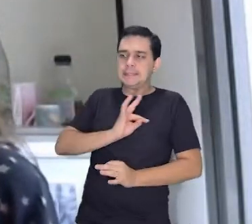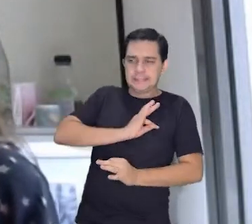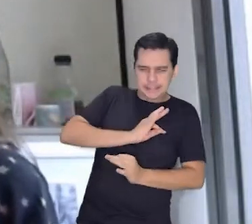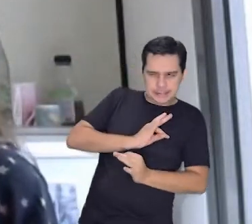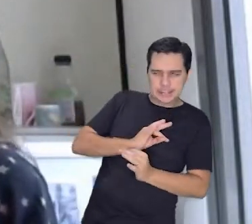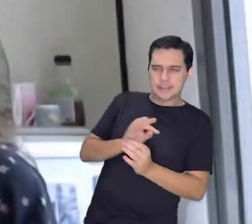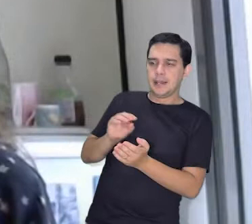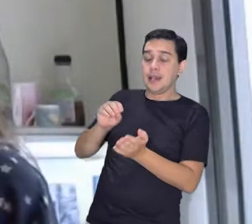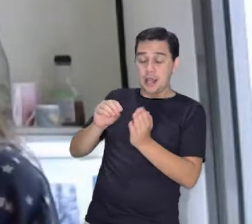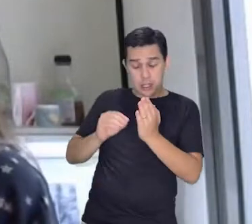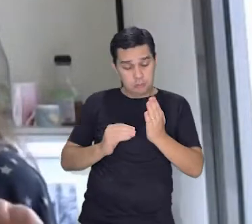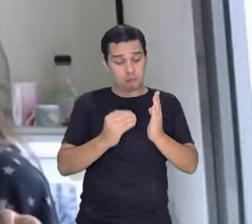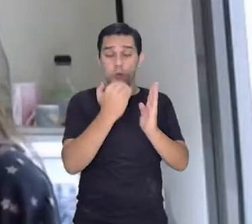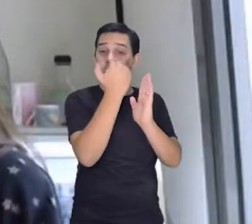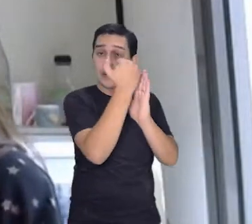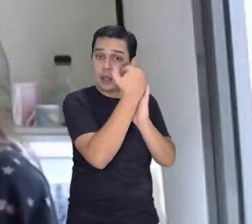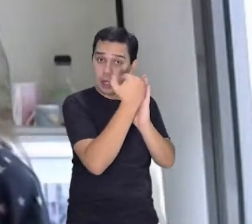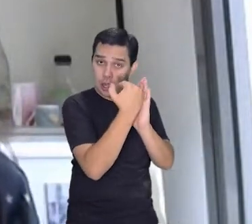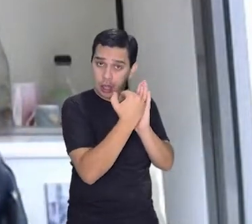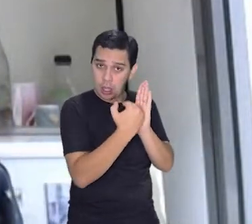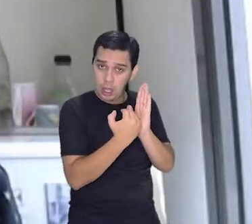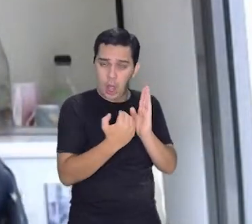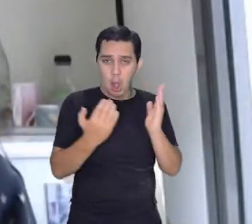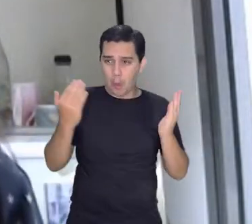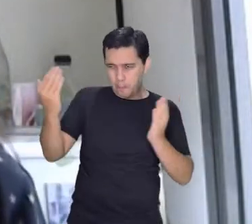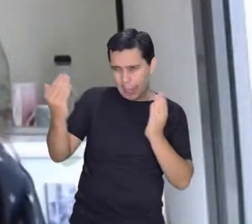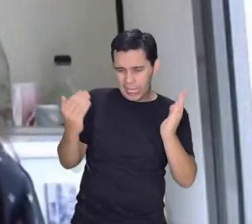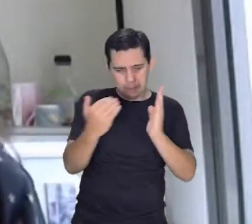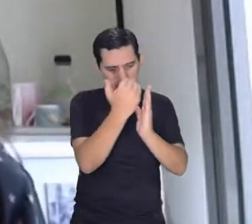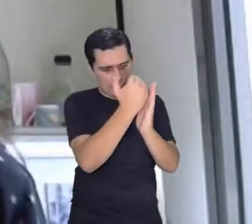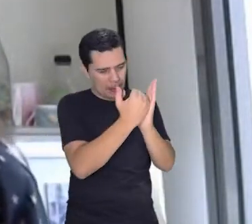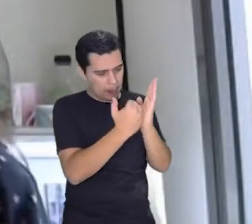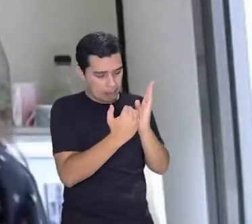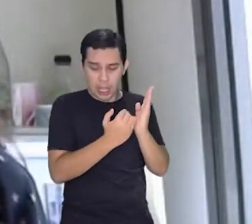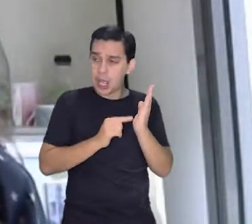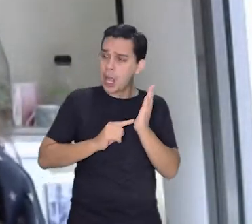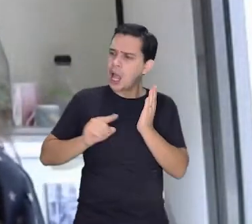ser seguidos para que se tenha essa